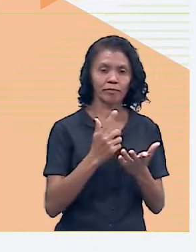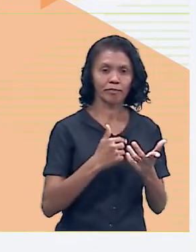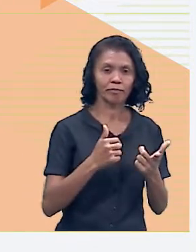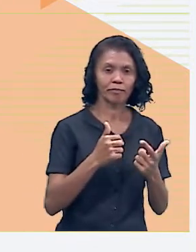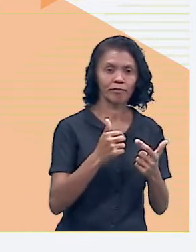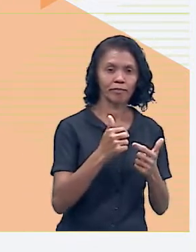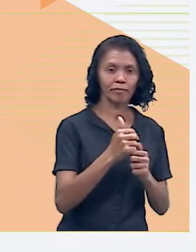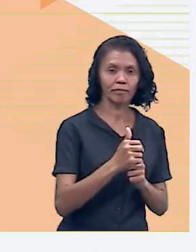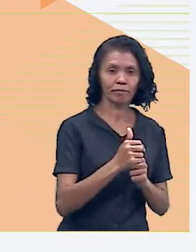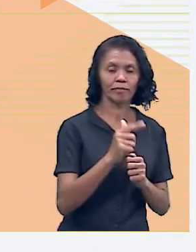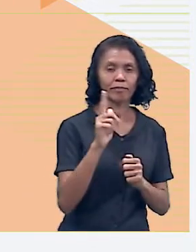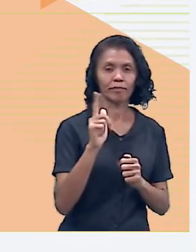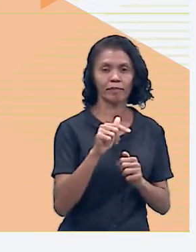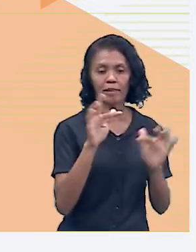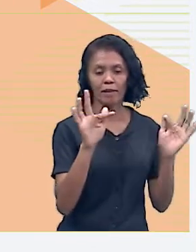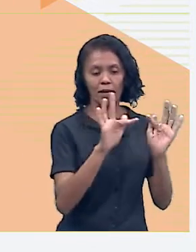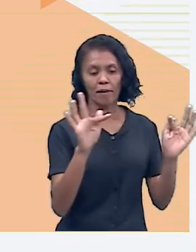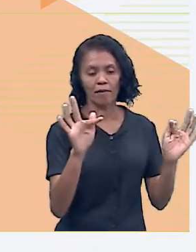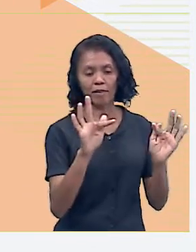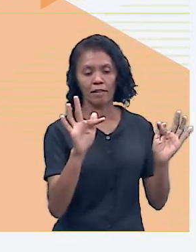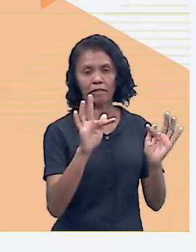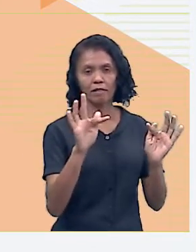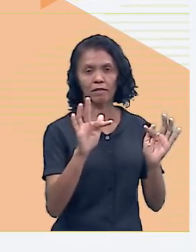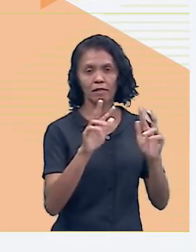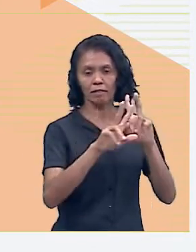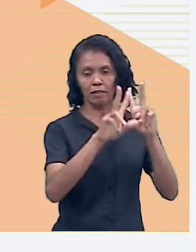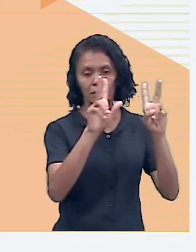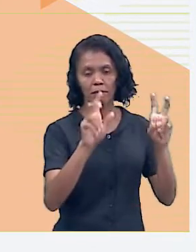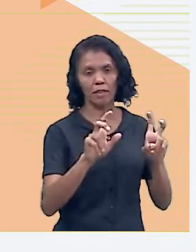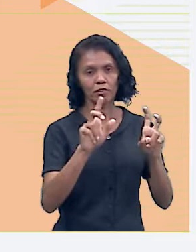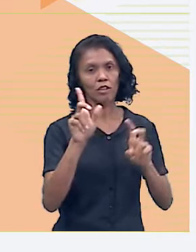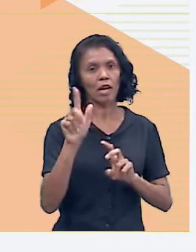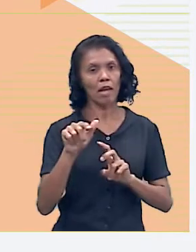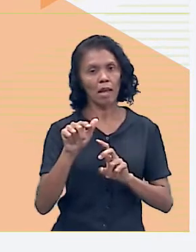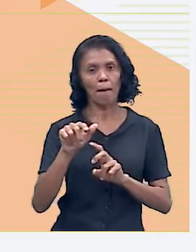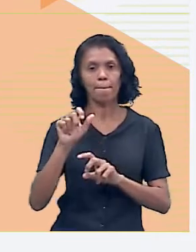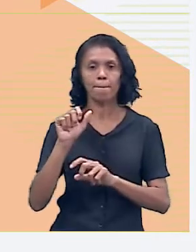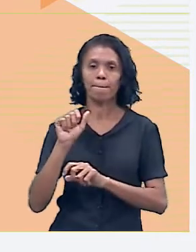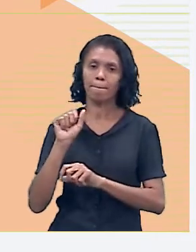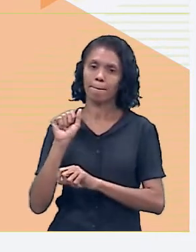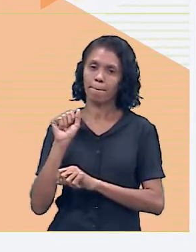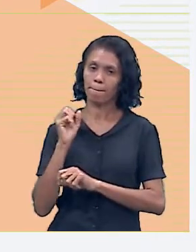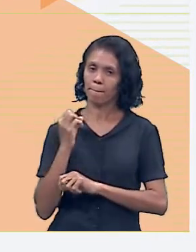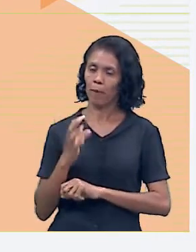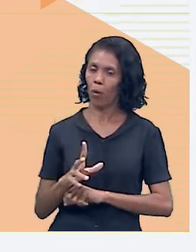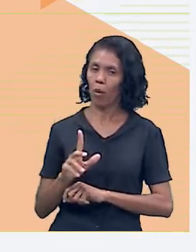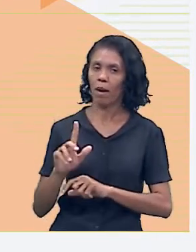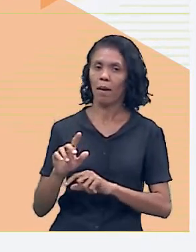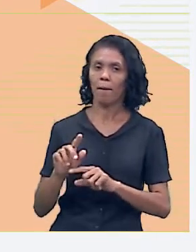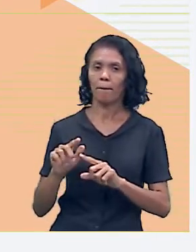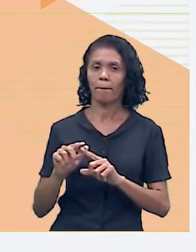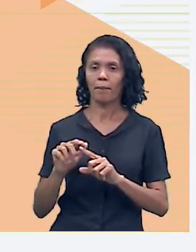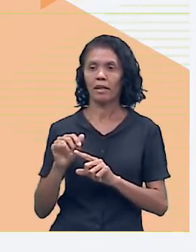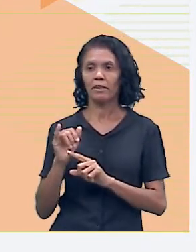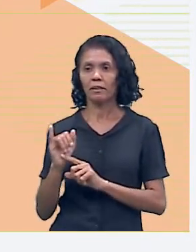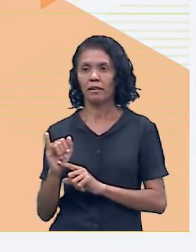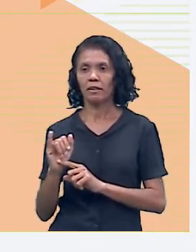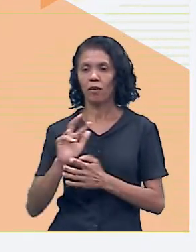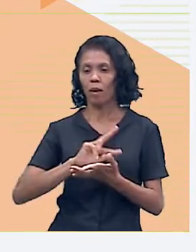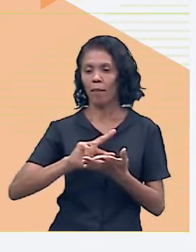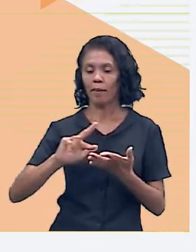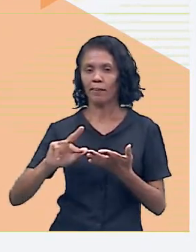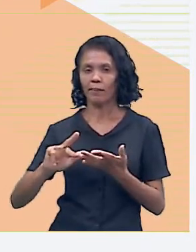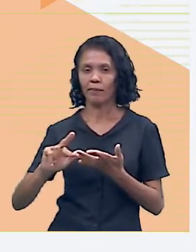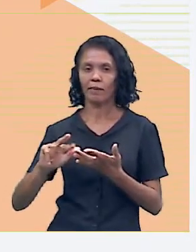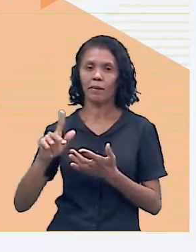da minha frase temática se a resposta fosse sim positivo o repertório ele é pertinente professor e preço